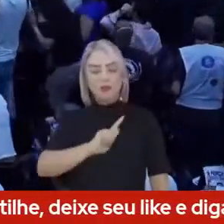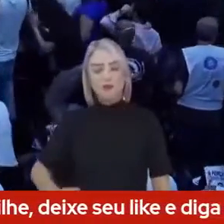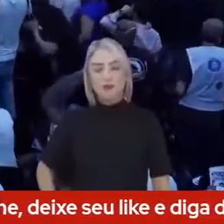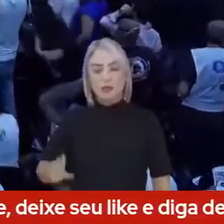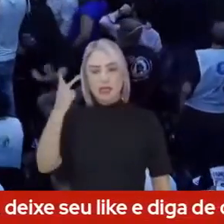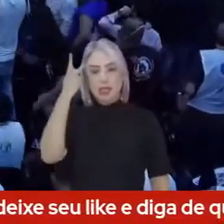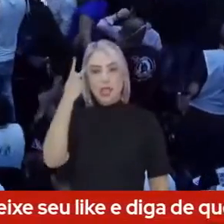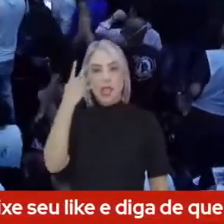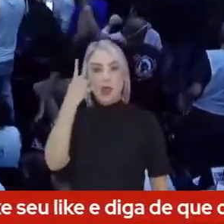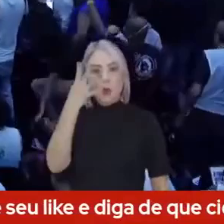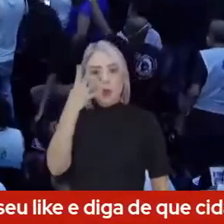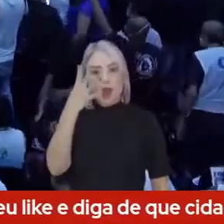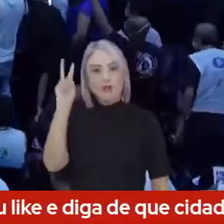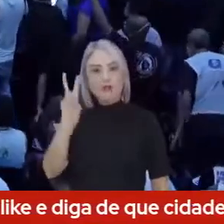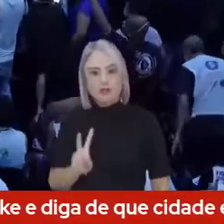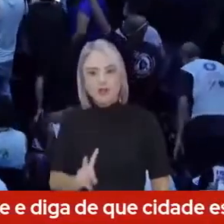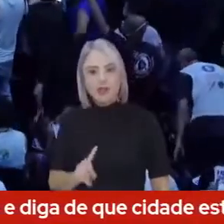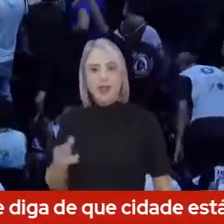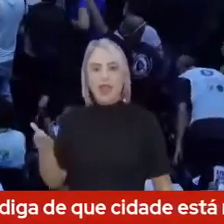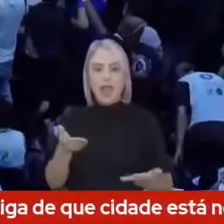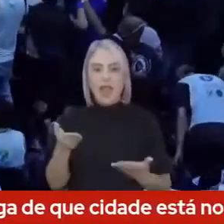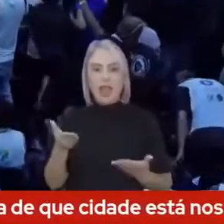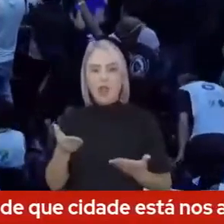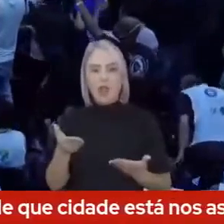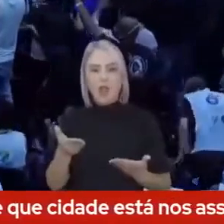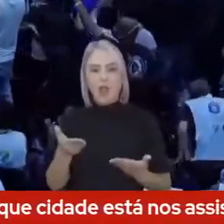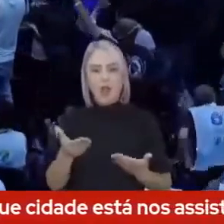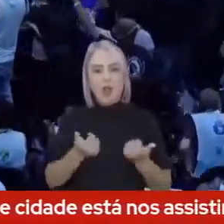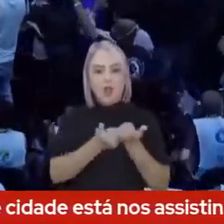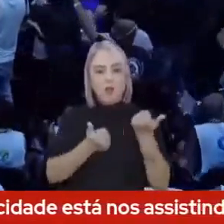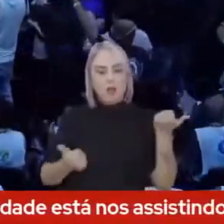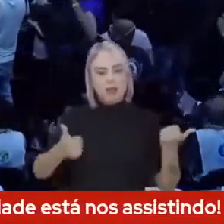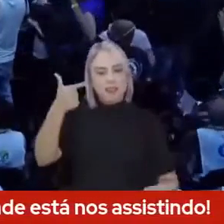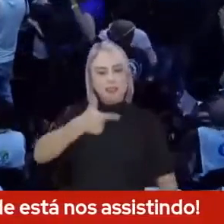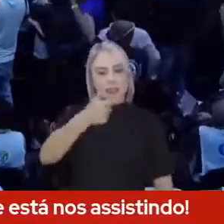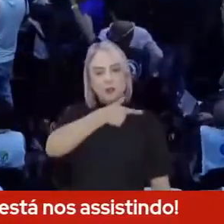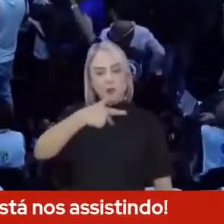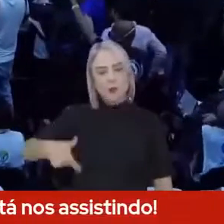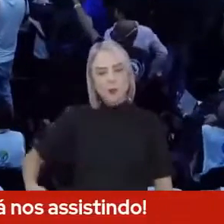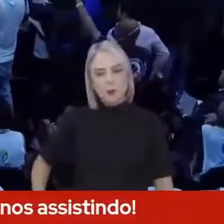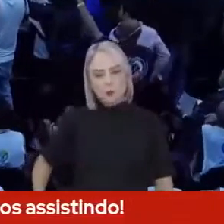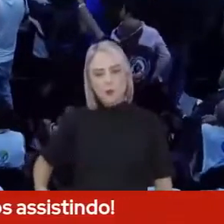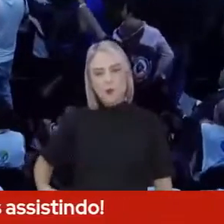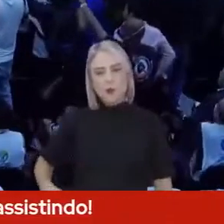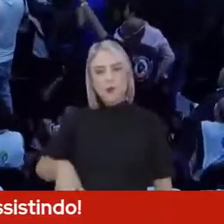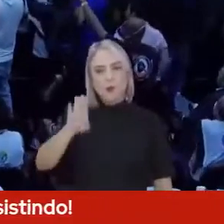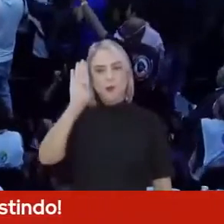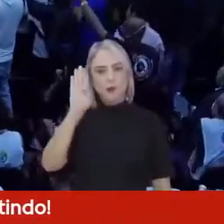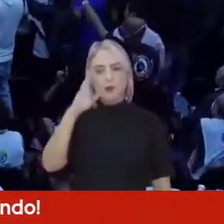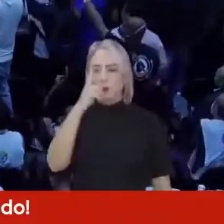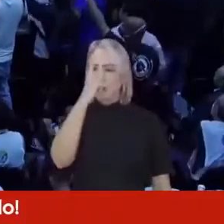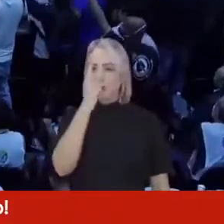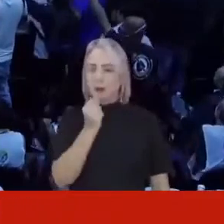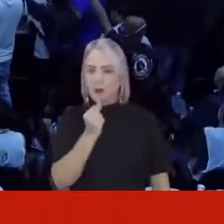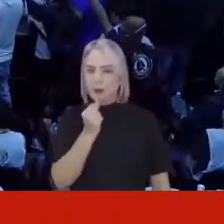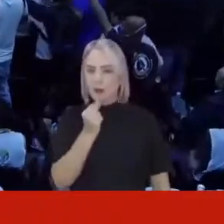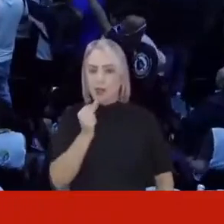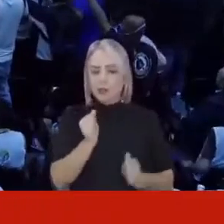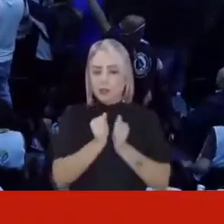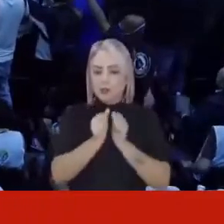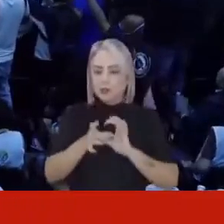4 vezes e agora pré-candidato a vice-presidente na chapa que vai unir o Brasil.